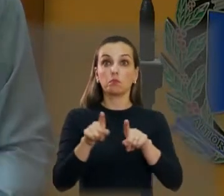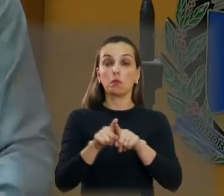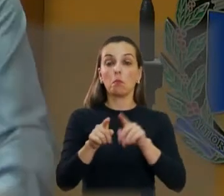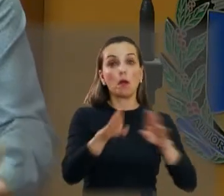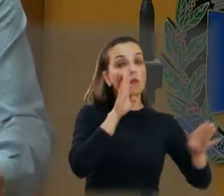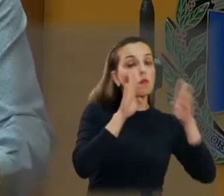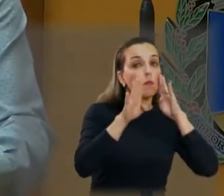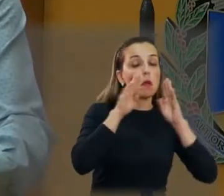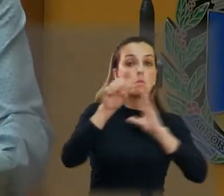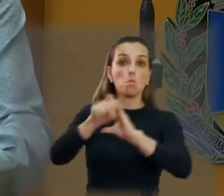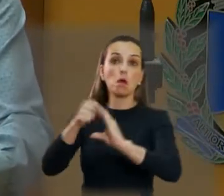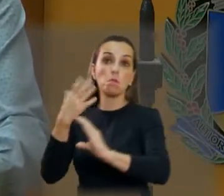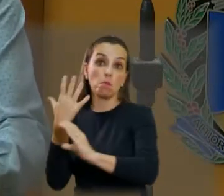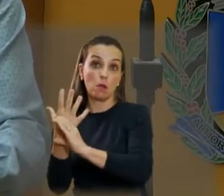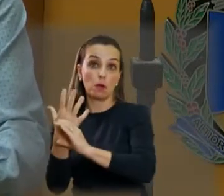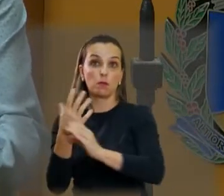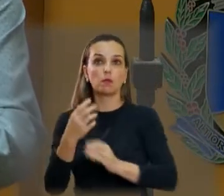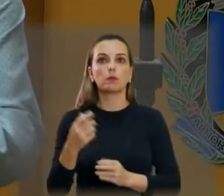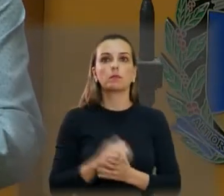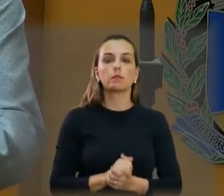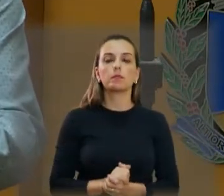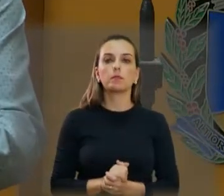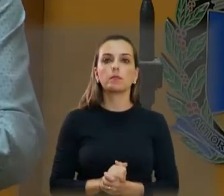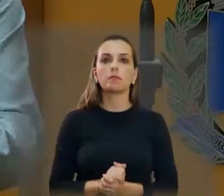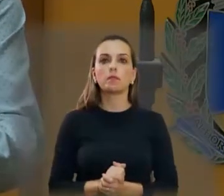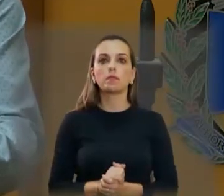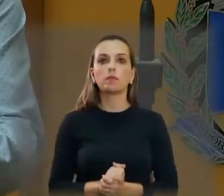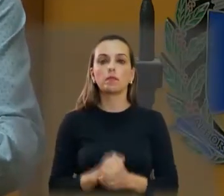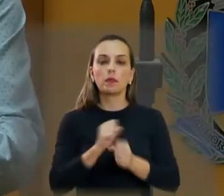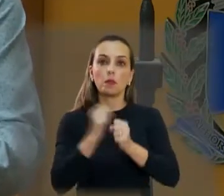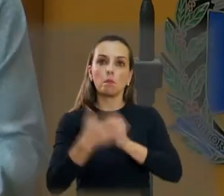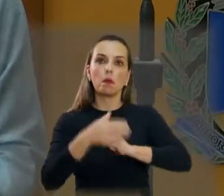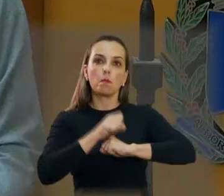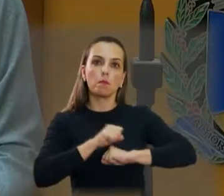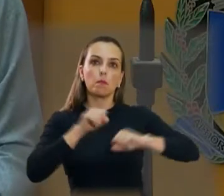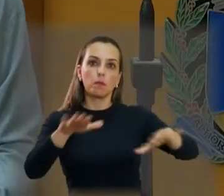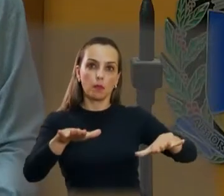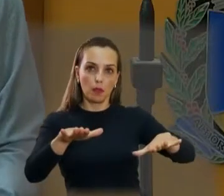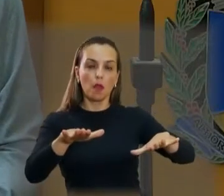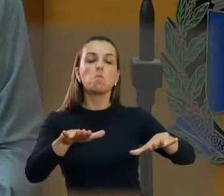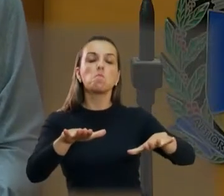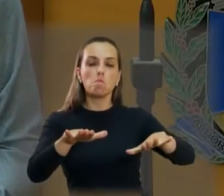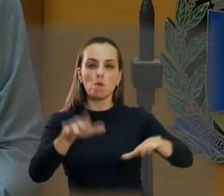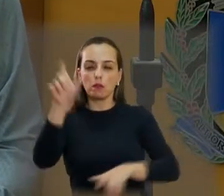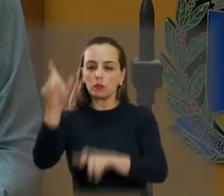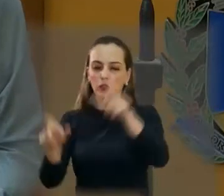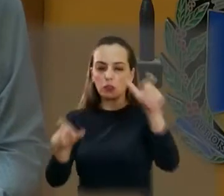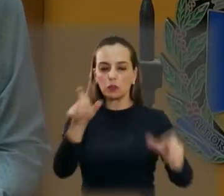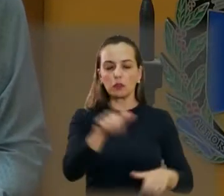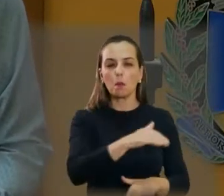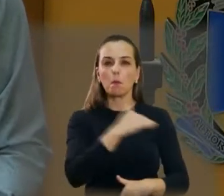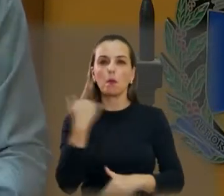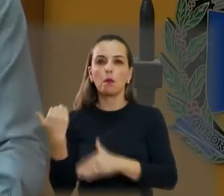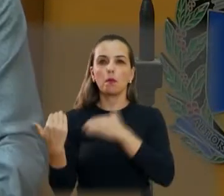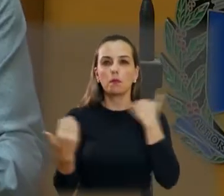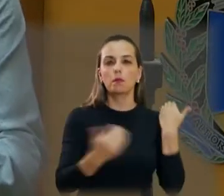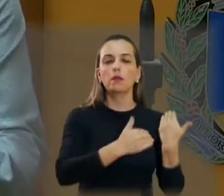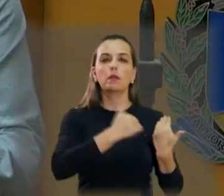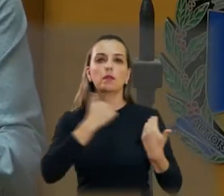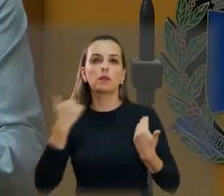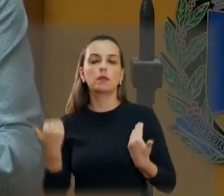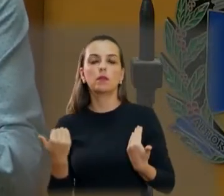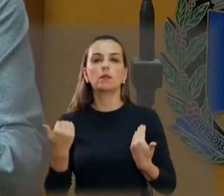Facebook, pelo YouTube. A pandemia da Covid-19 já tirou a vida de mais de 230 mil